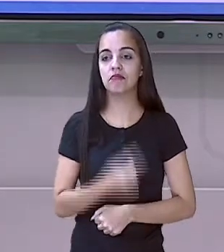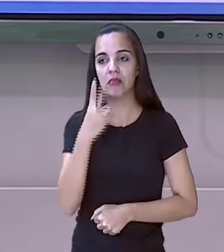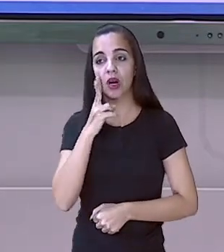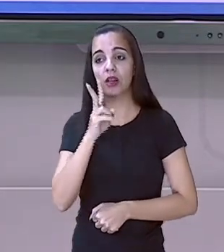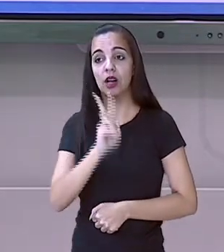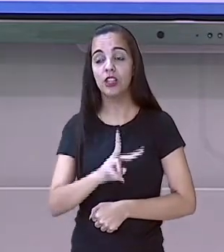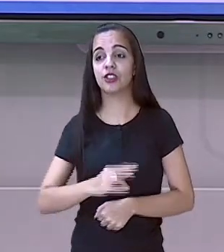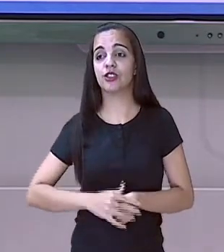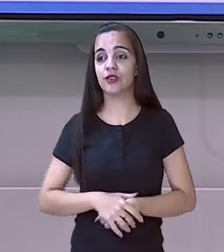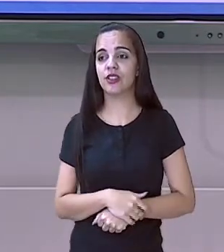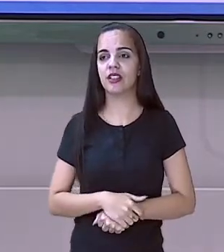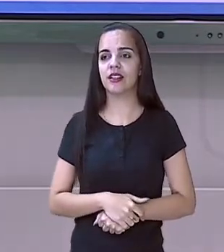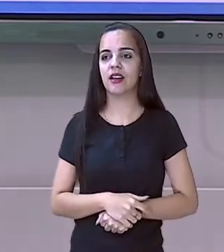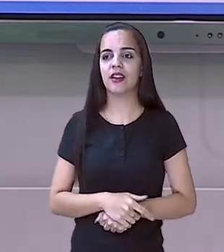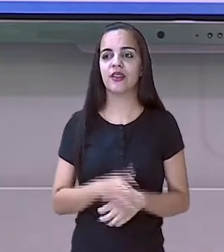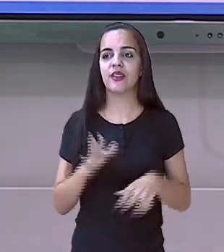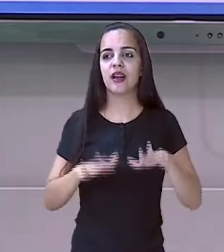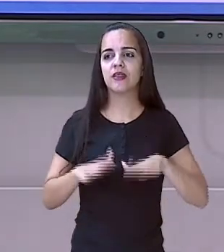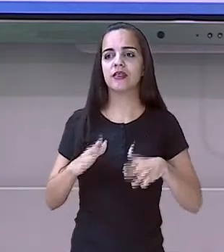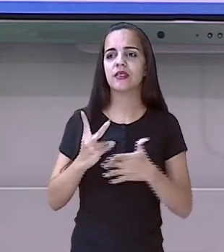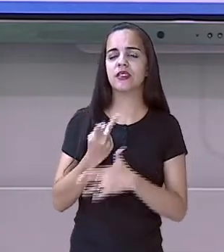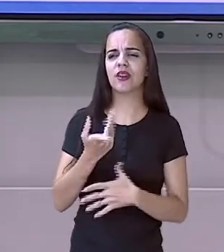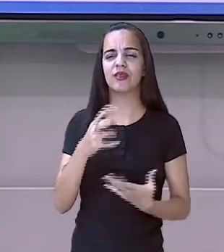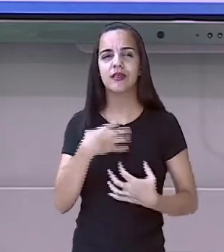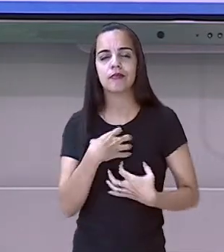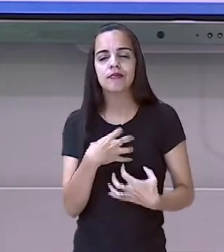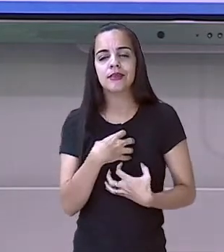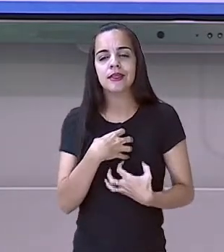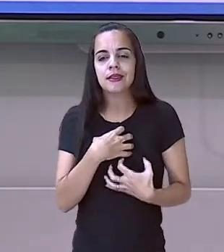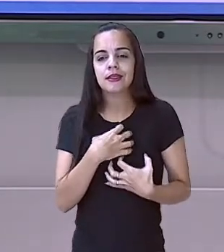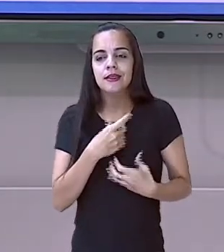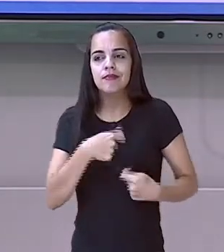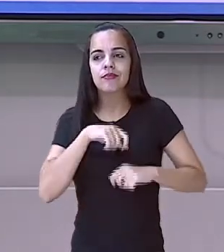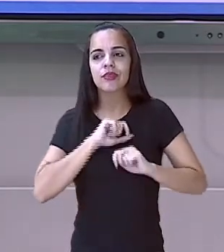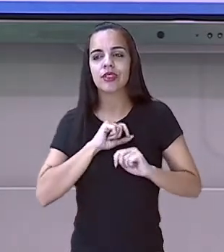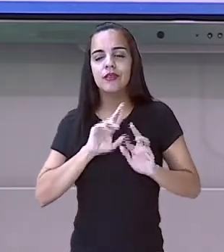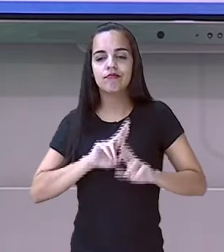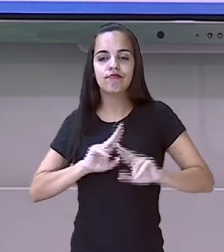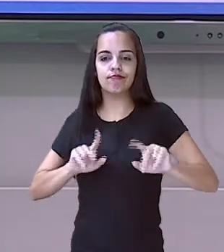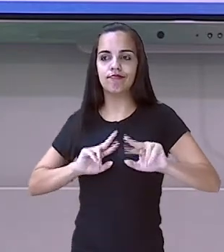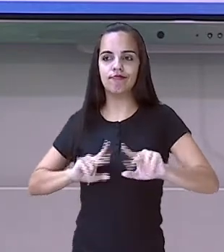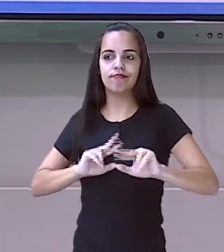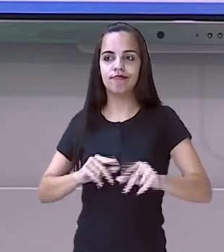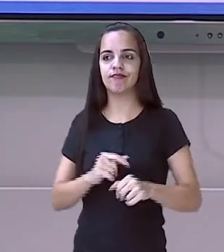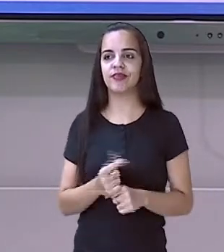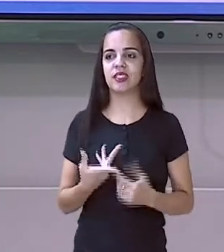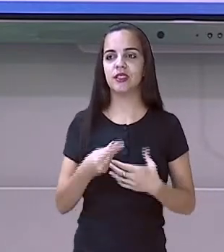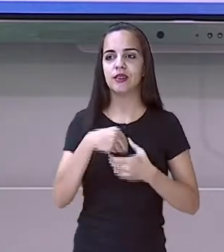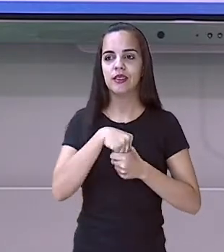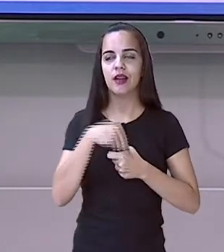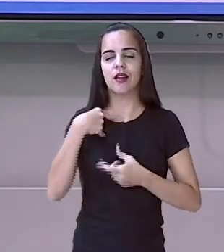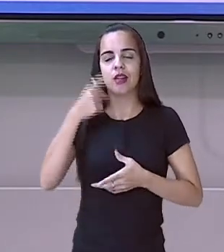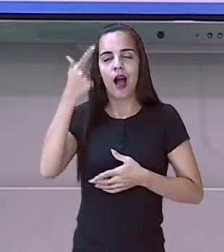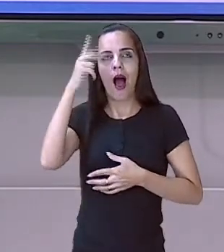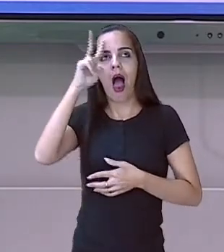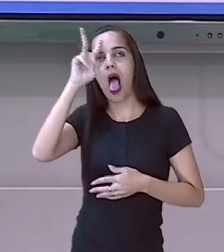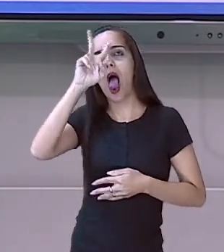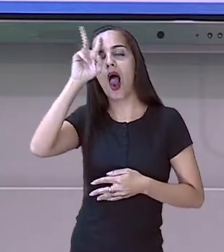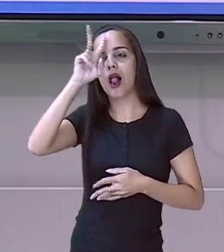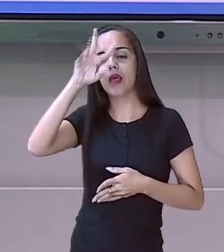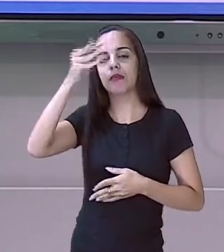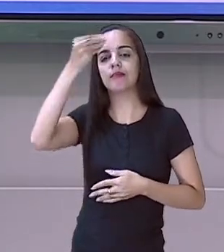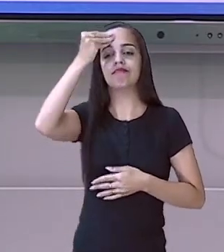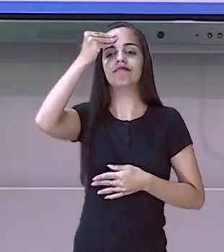situações ali, eu consigo gerar sentimentos, sensações diferentes que acabam ficando marcadas